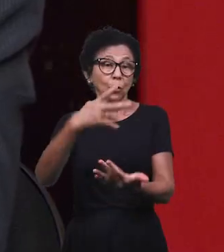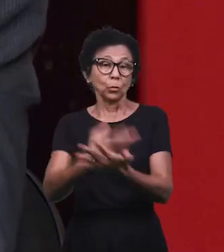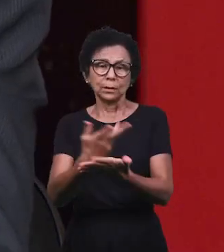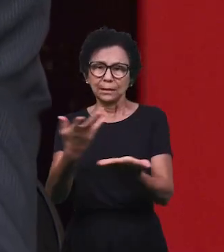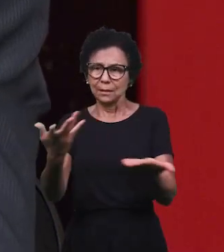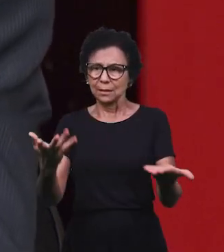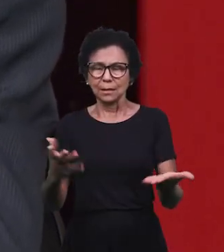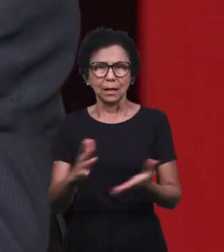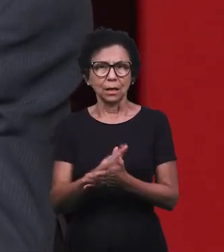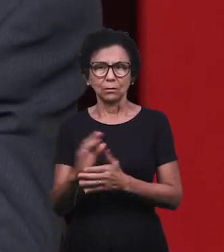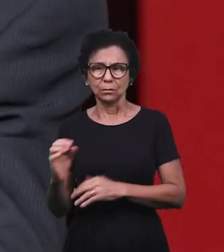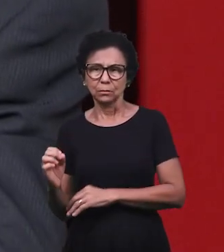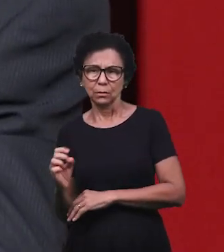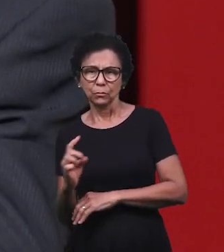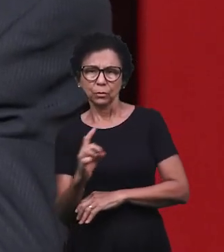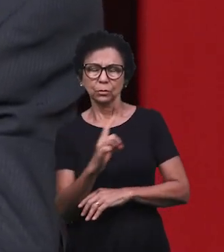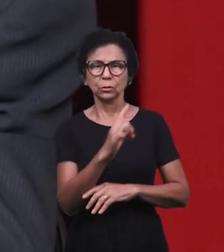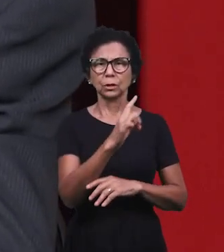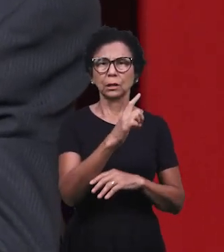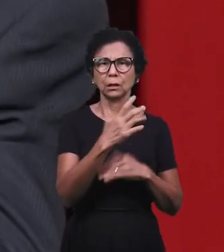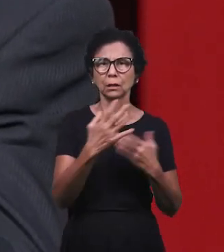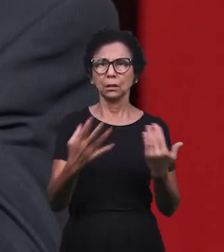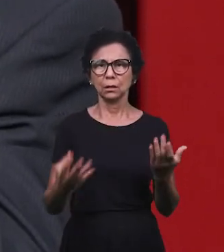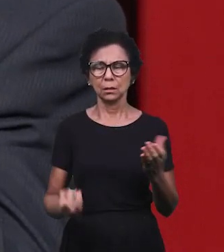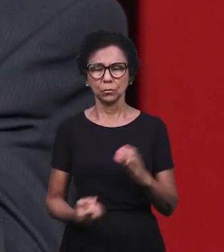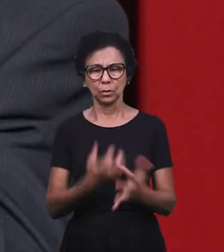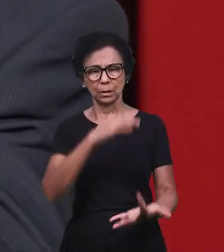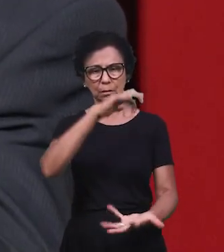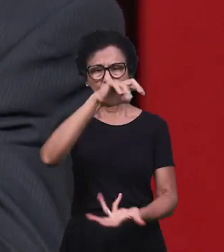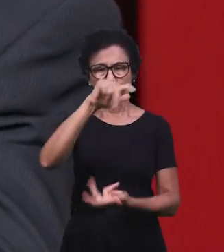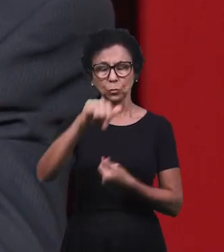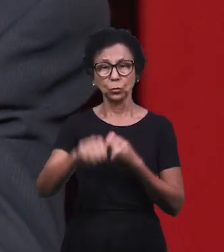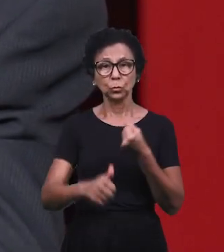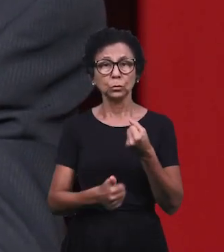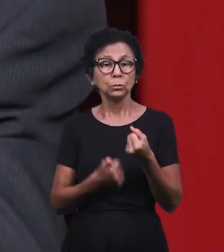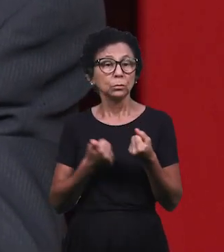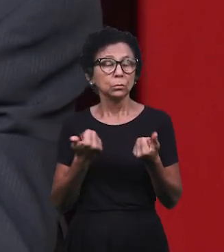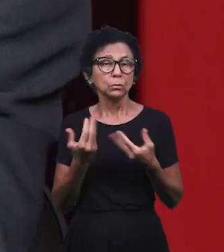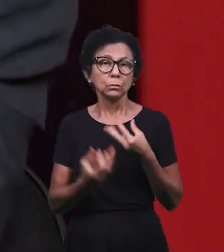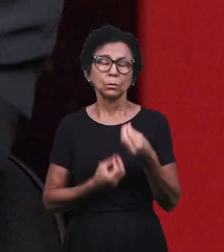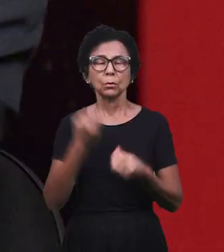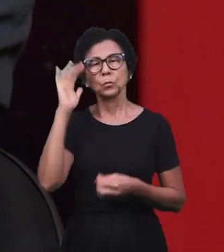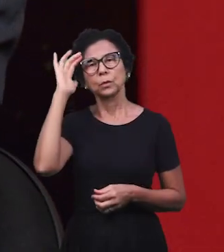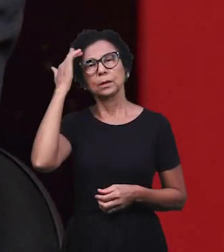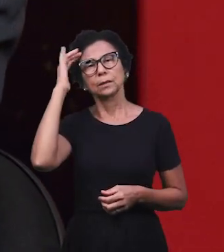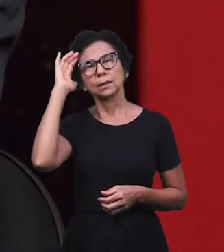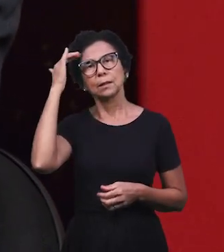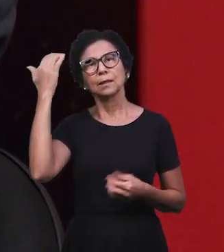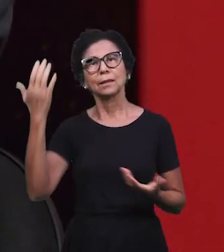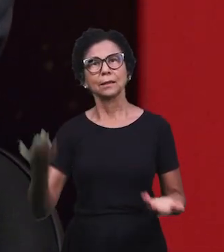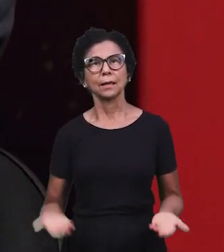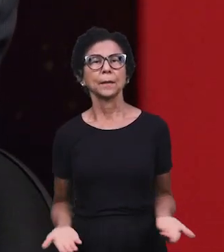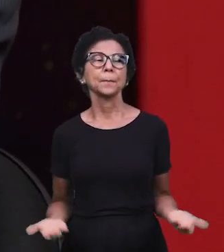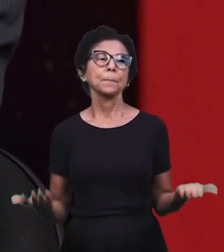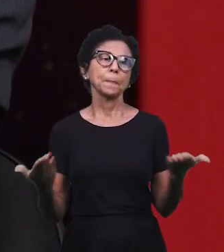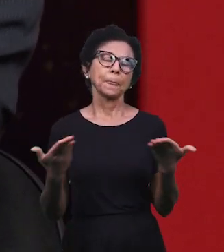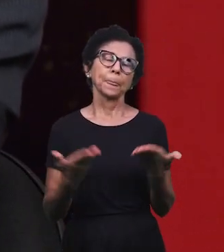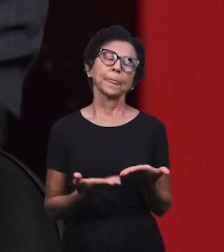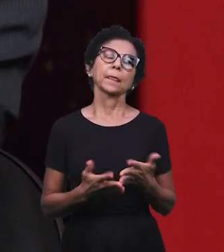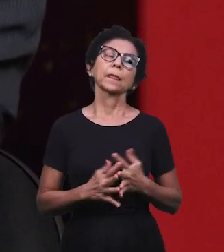naturalismo, evolucionismo, e isso é importante, né? E então podemos já cravar desde o início